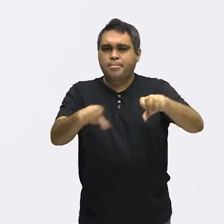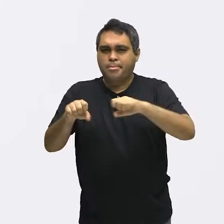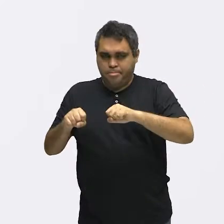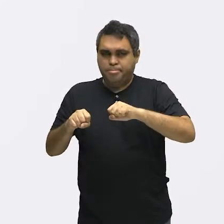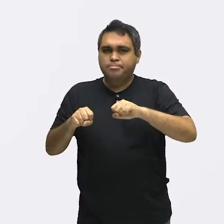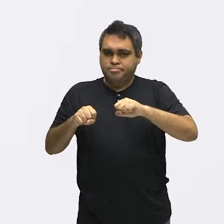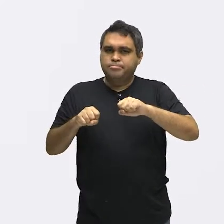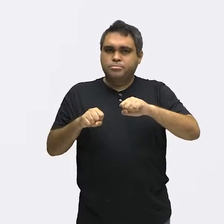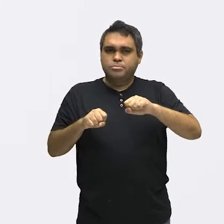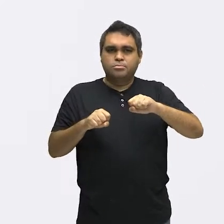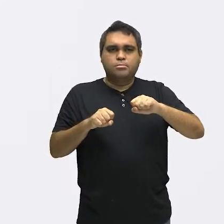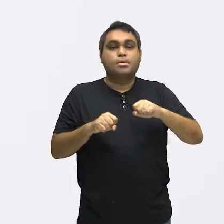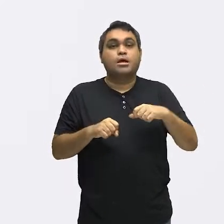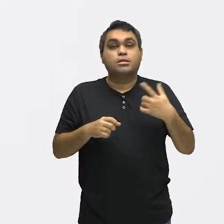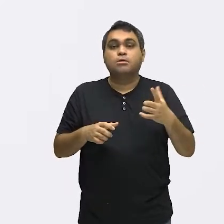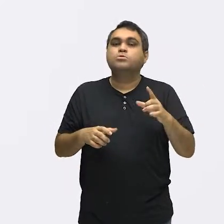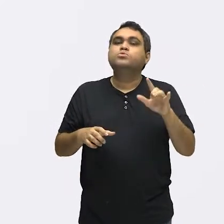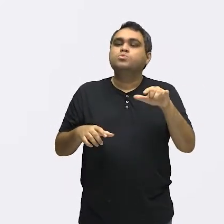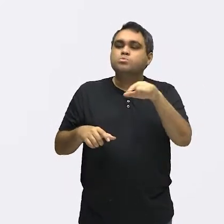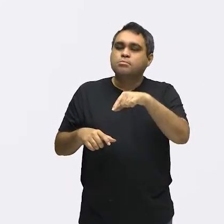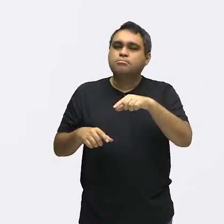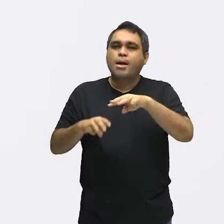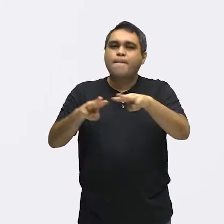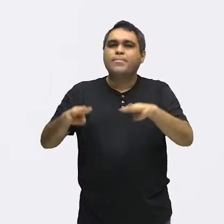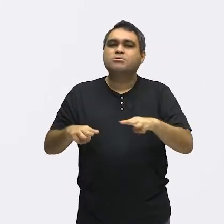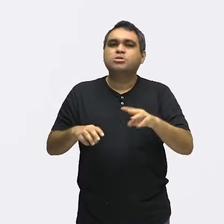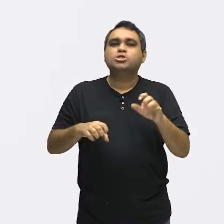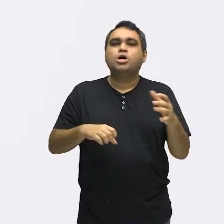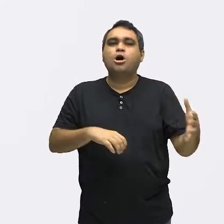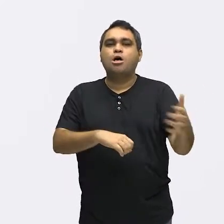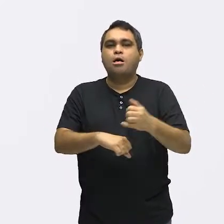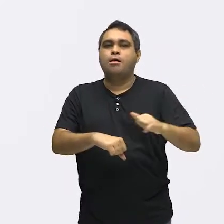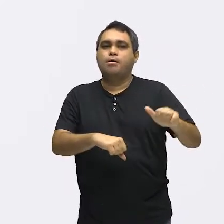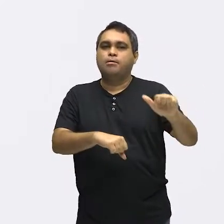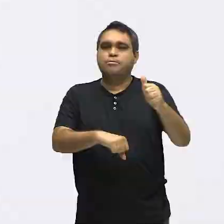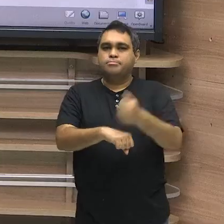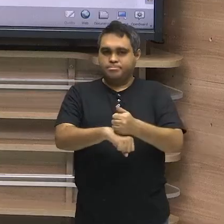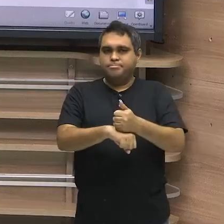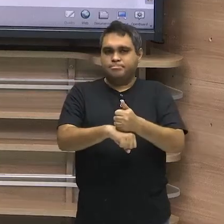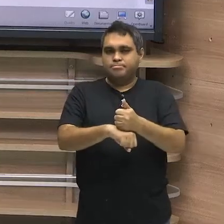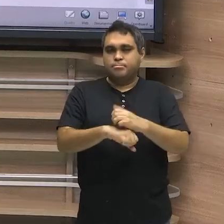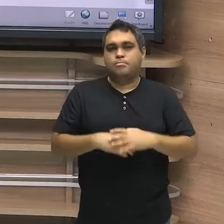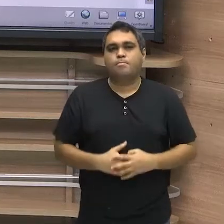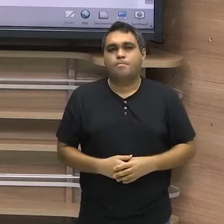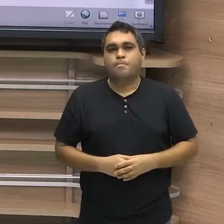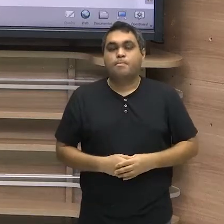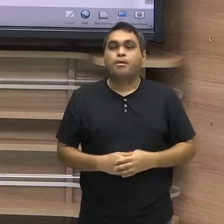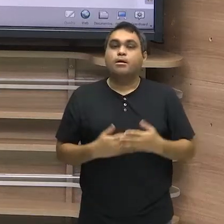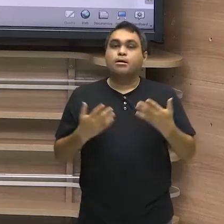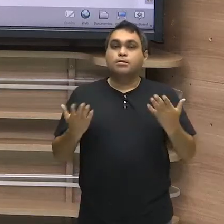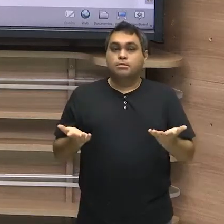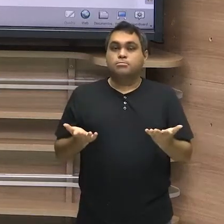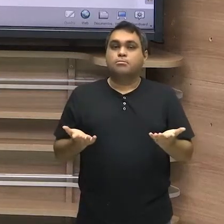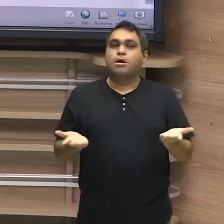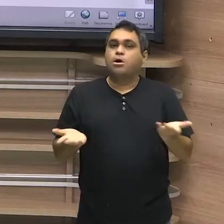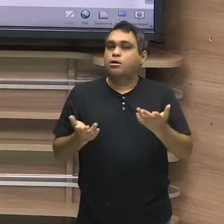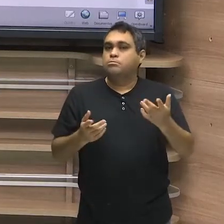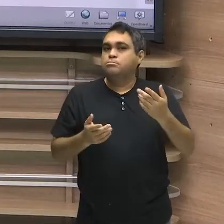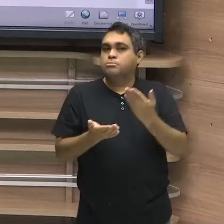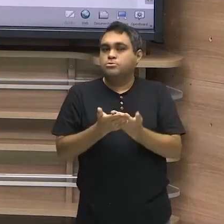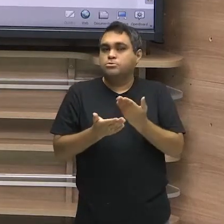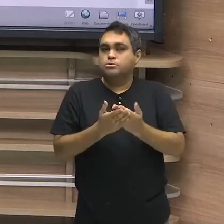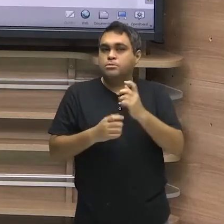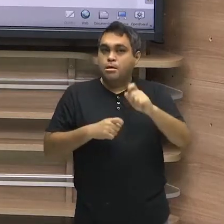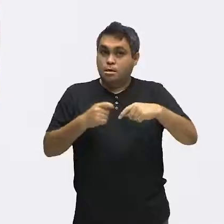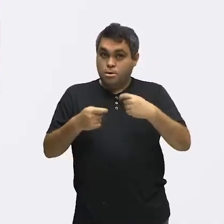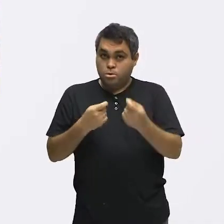tornou apenas uma de suas muitas províncias, tá? A gente vai estudar agora a economia da